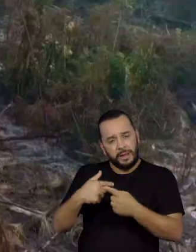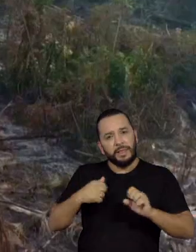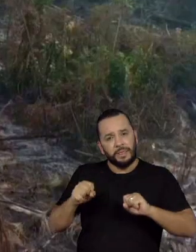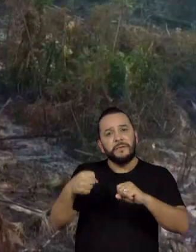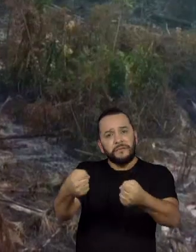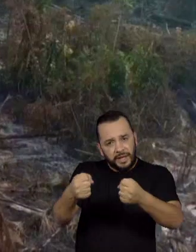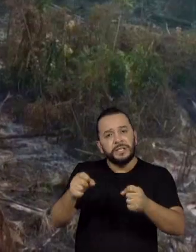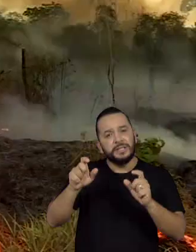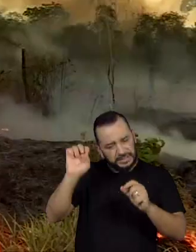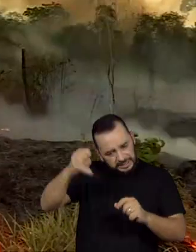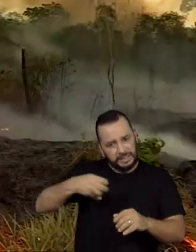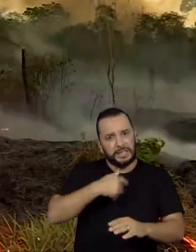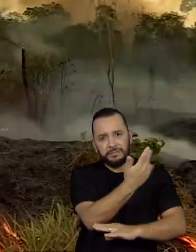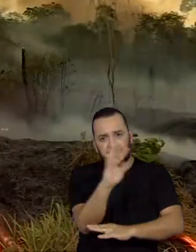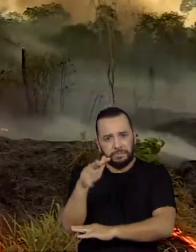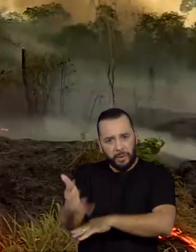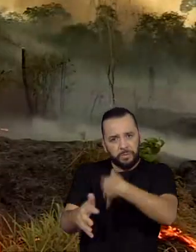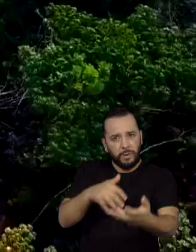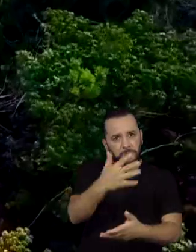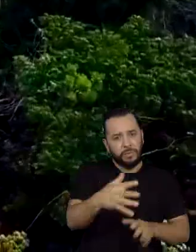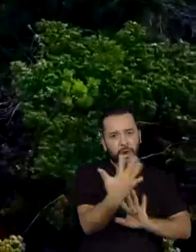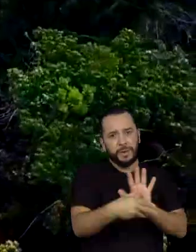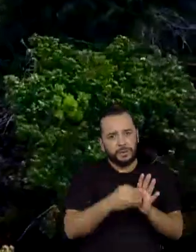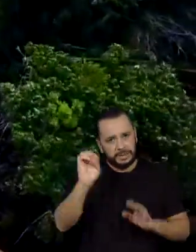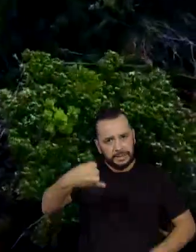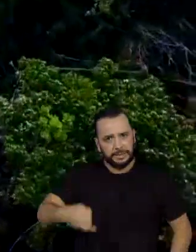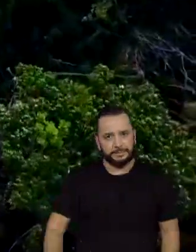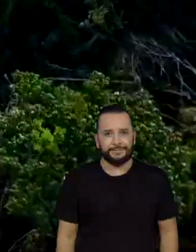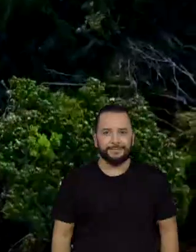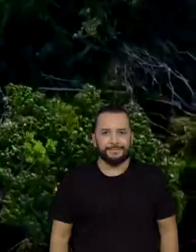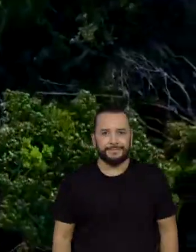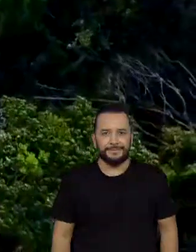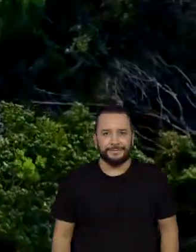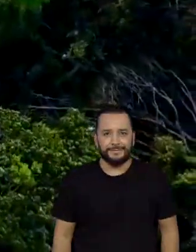sobre o desmatamento da floresta amazônica.